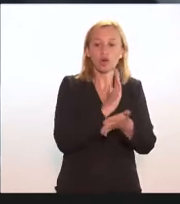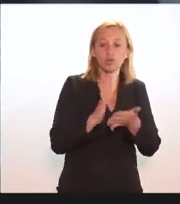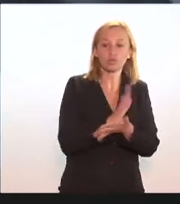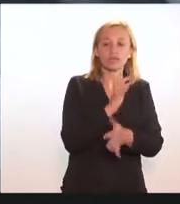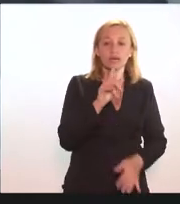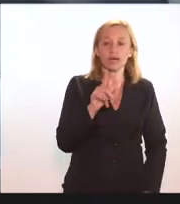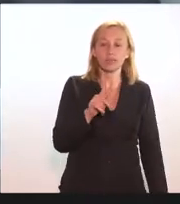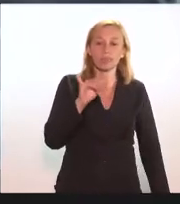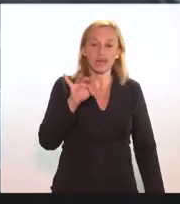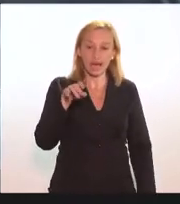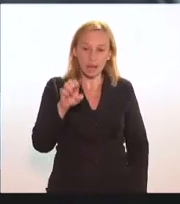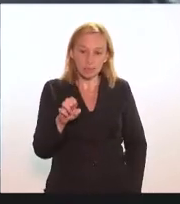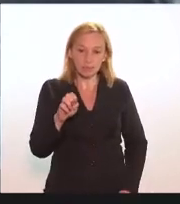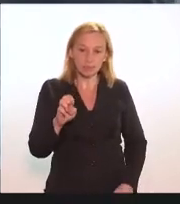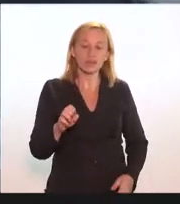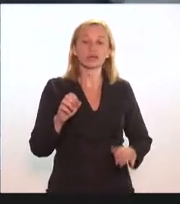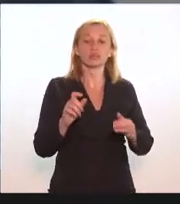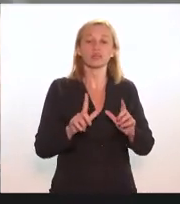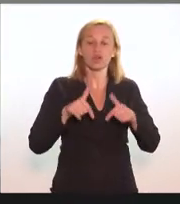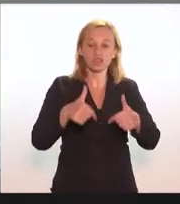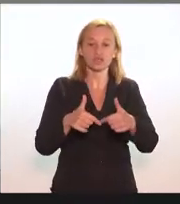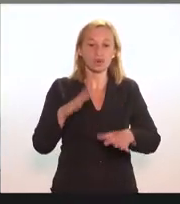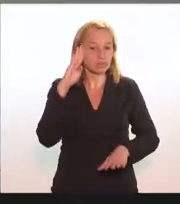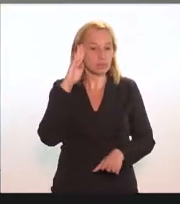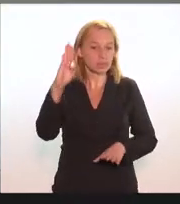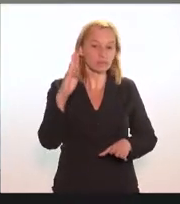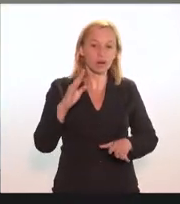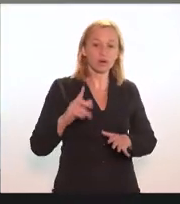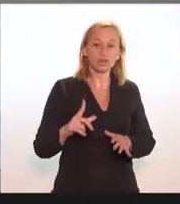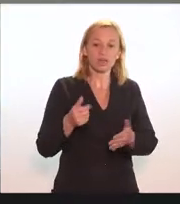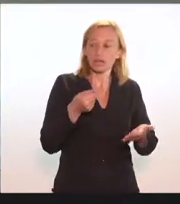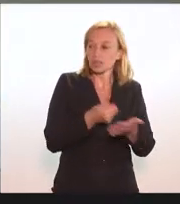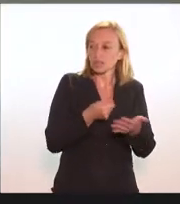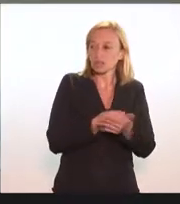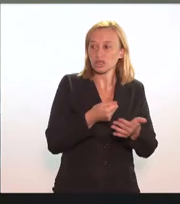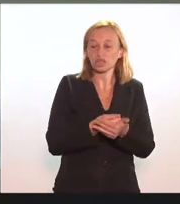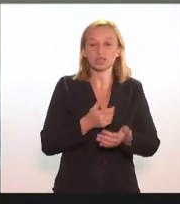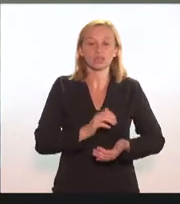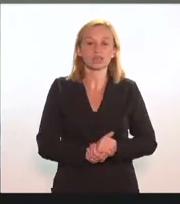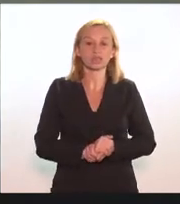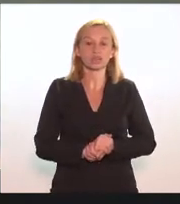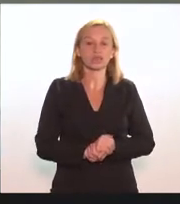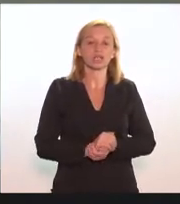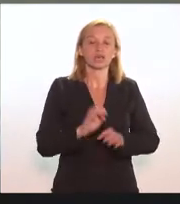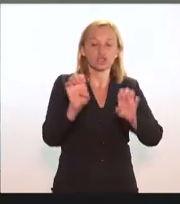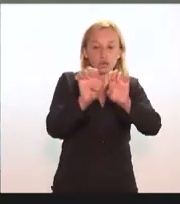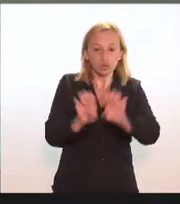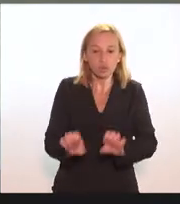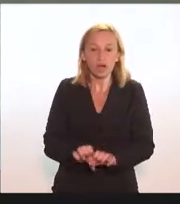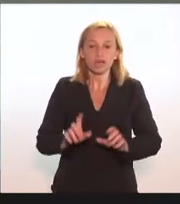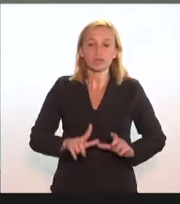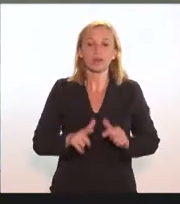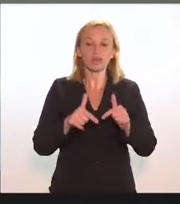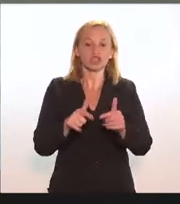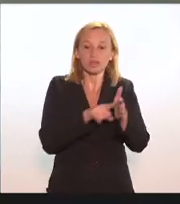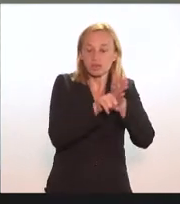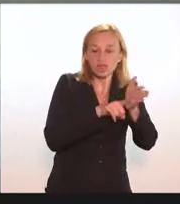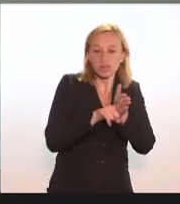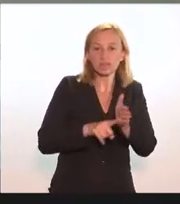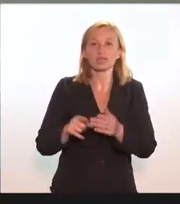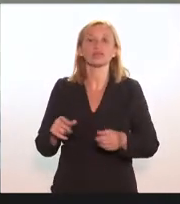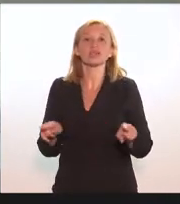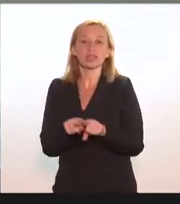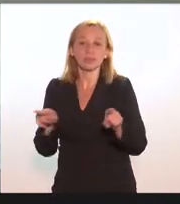aqui para ações mais específicas e que exigem um carro mais estruturado para fazer essas ações de fiscalização.